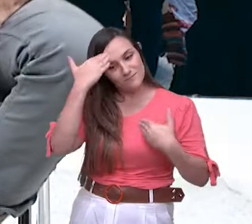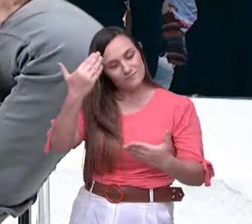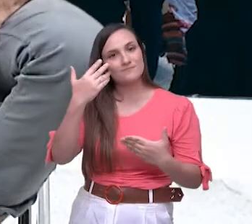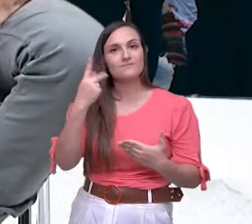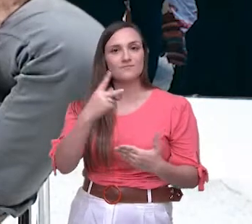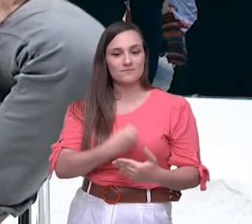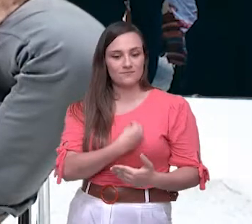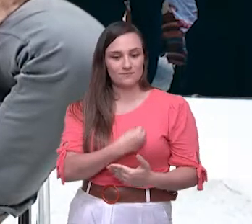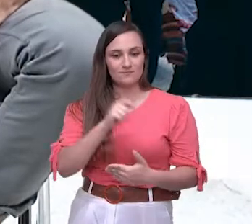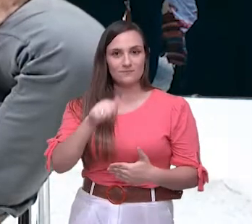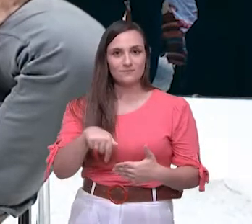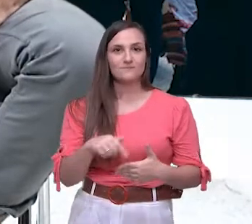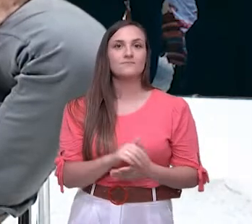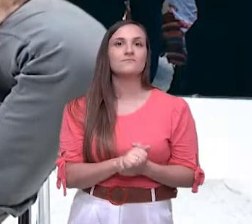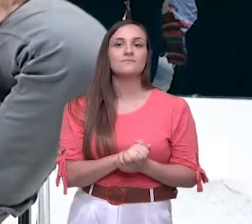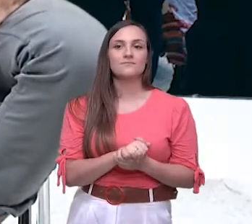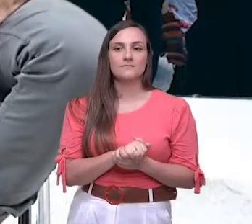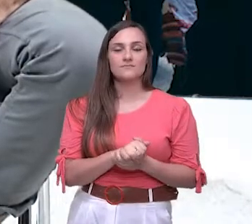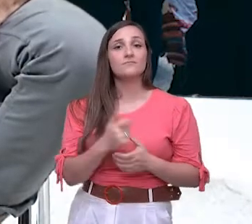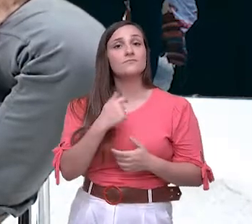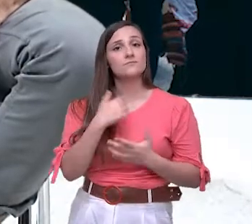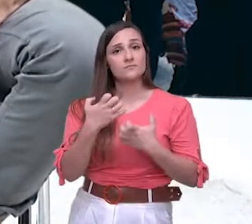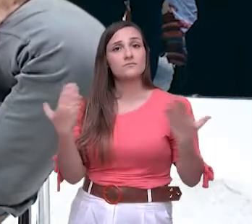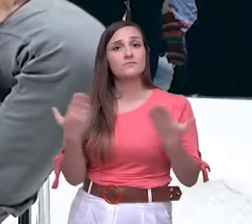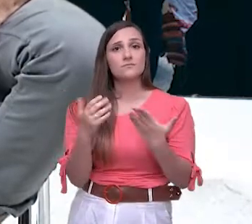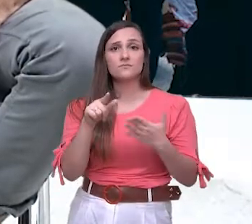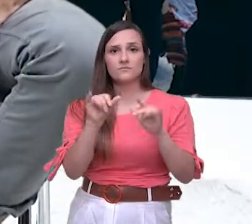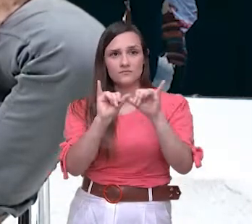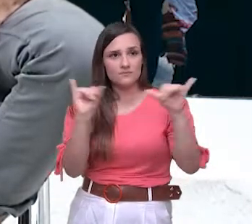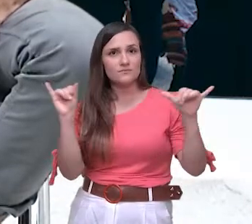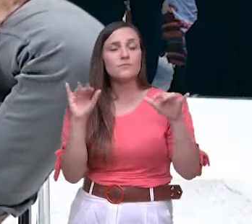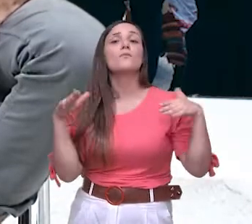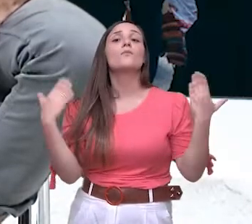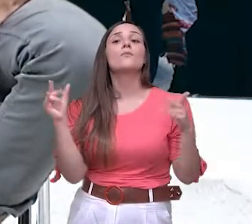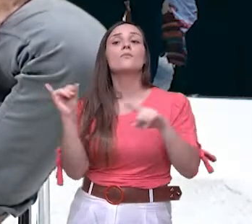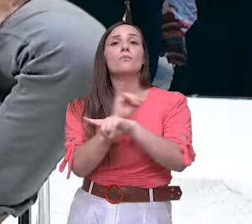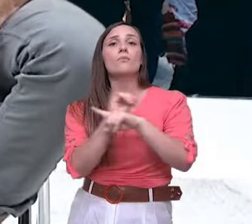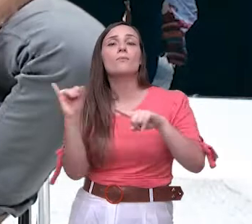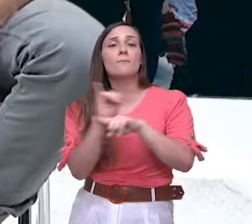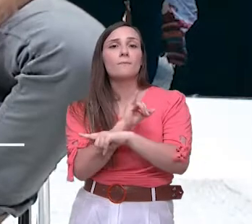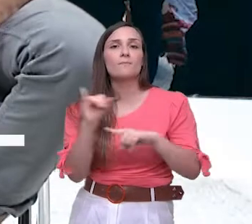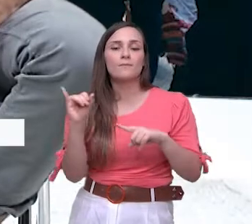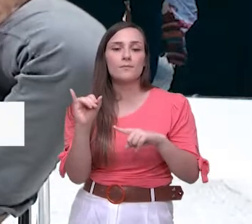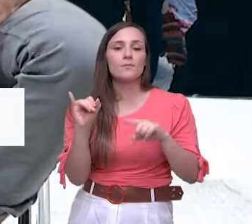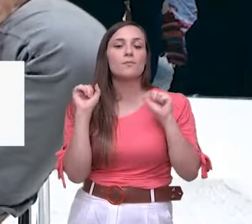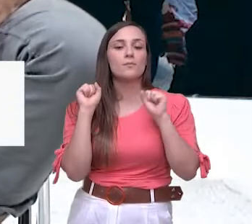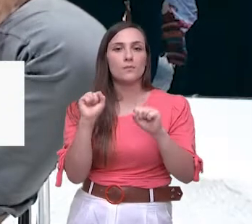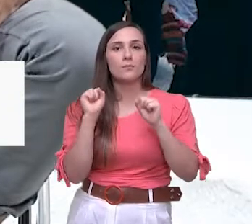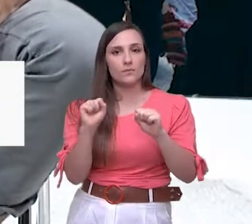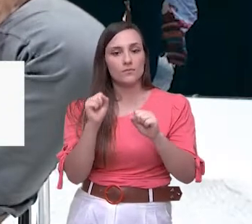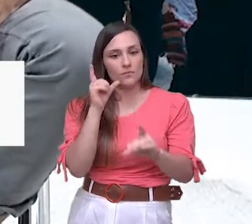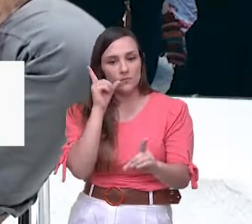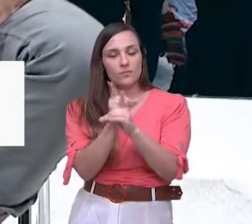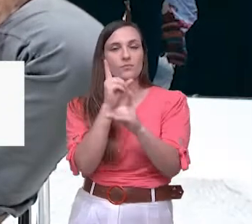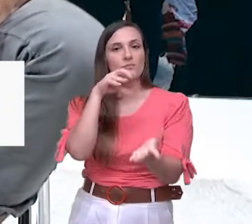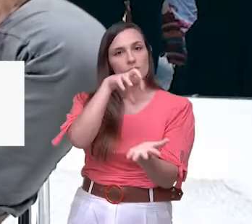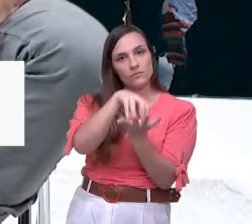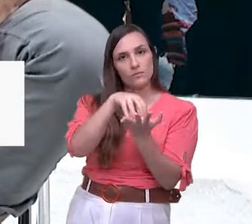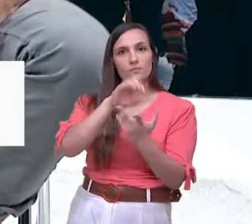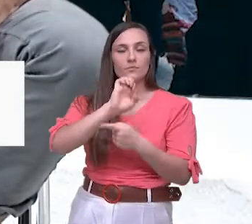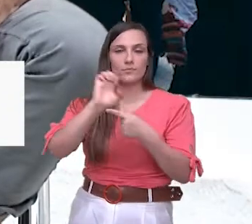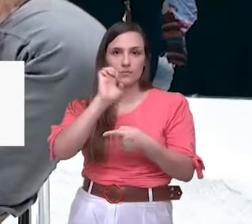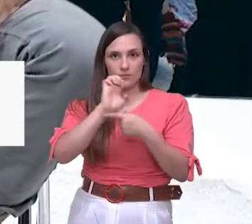mais uma vez muito obrigada pela tua presença que conosco e eu gostaria que você deixasse Os canais né que as pessoas podem ter acesso